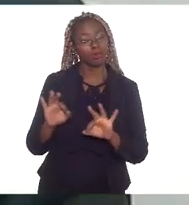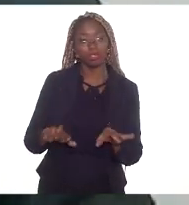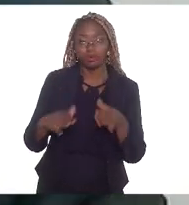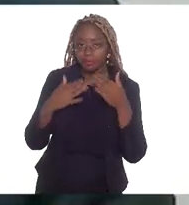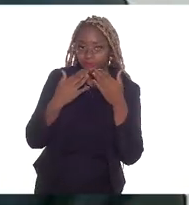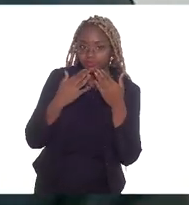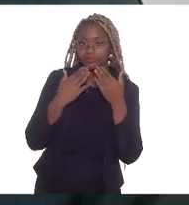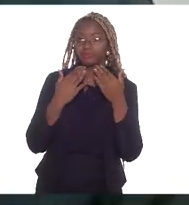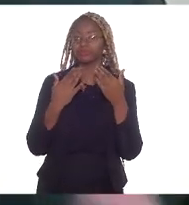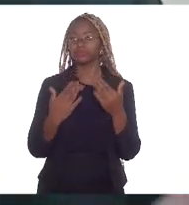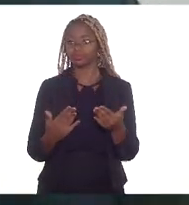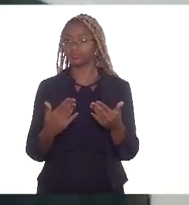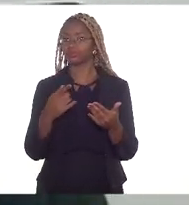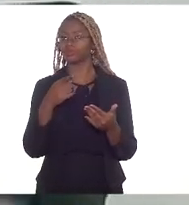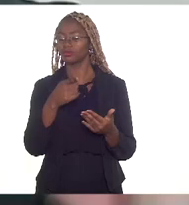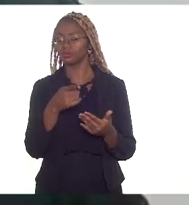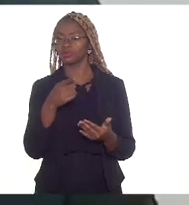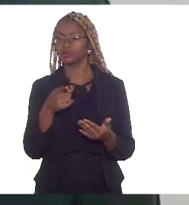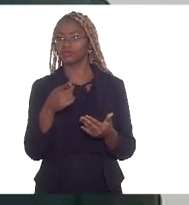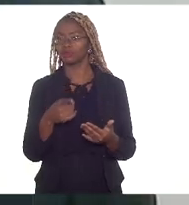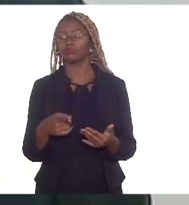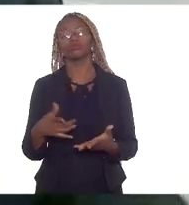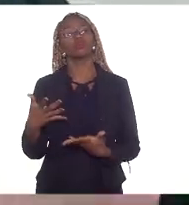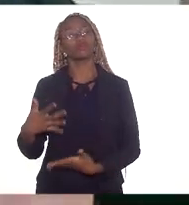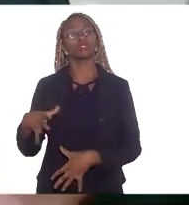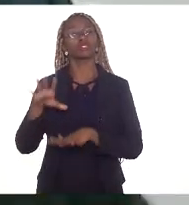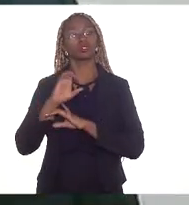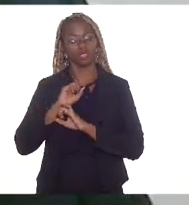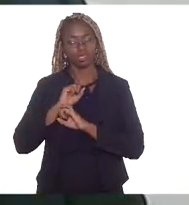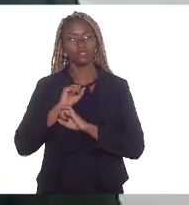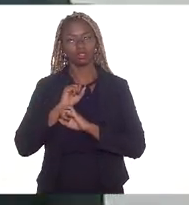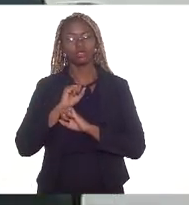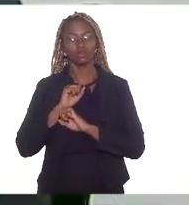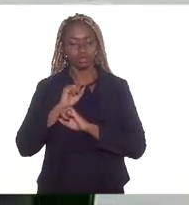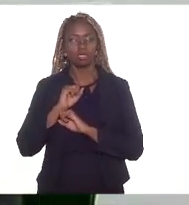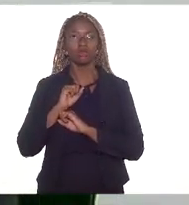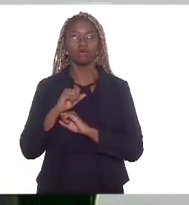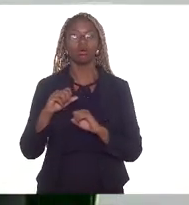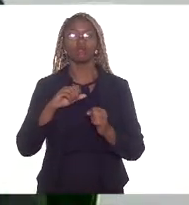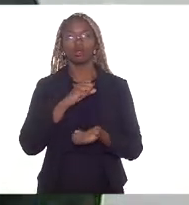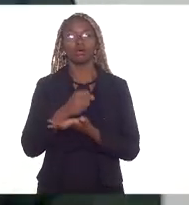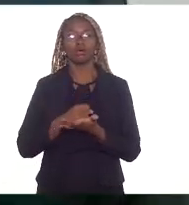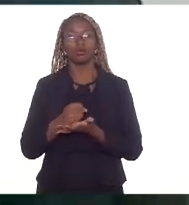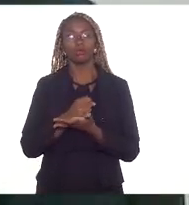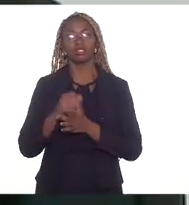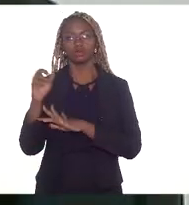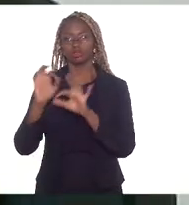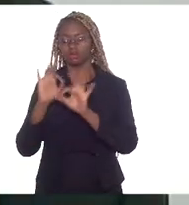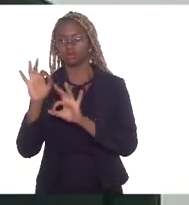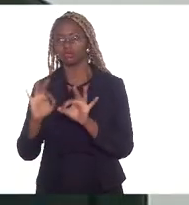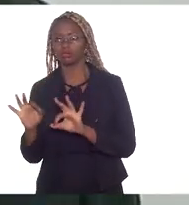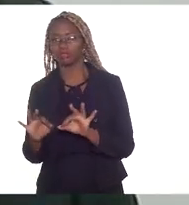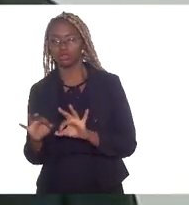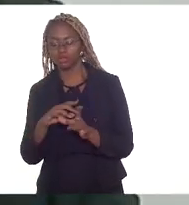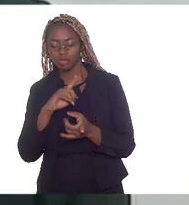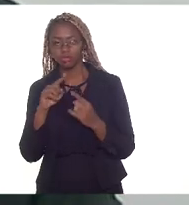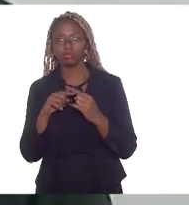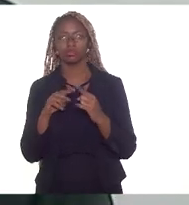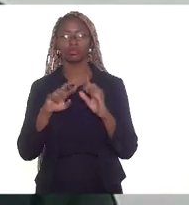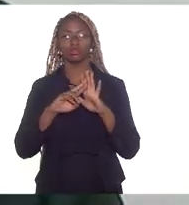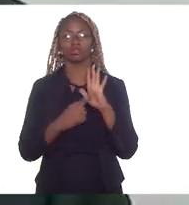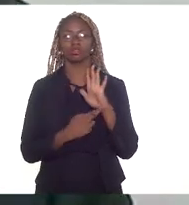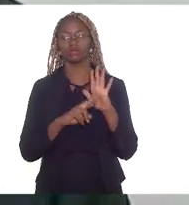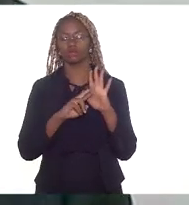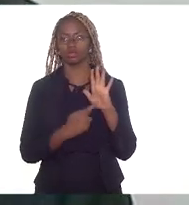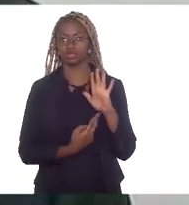for, a adesão será feita baseada num plano que se adeque ao regime. Esse é o